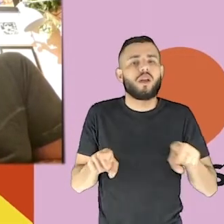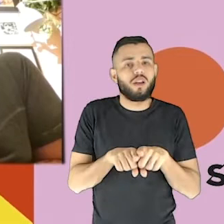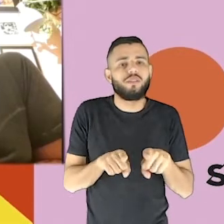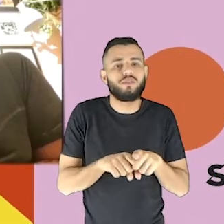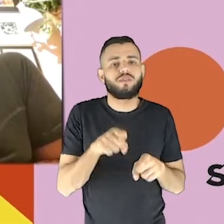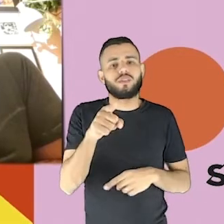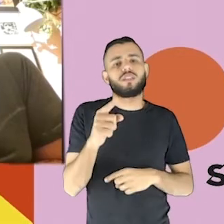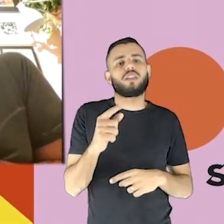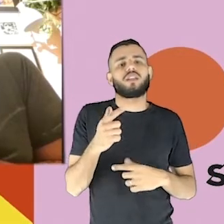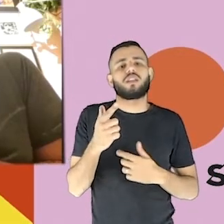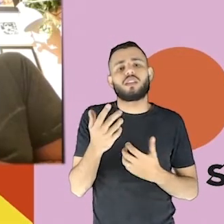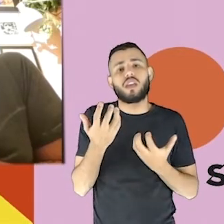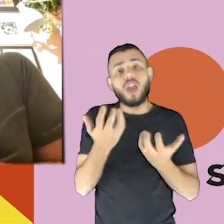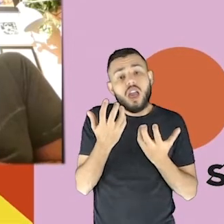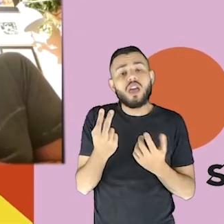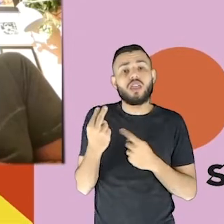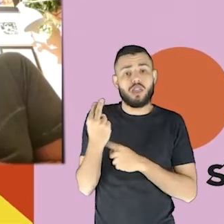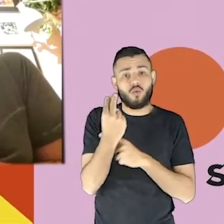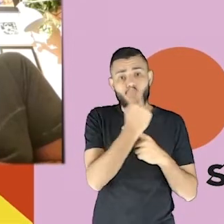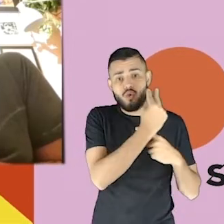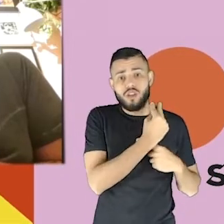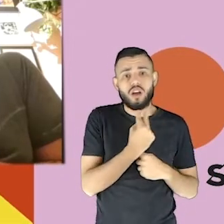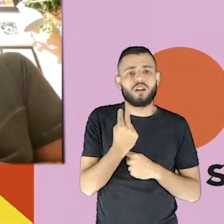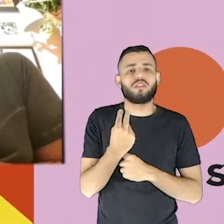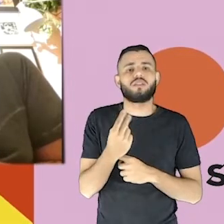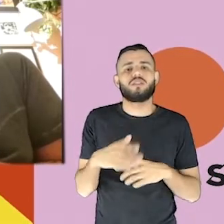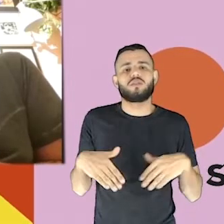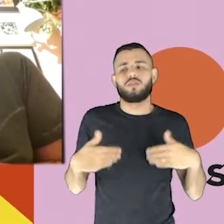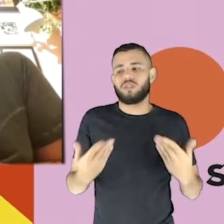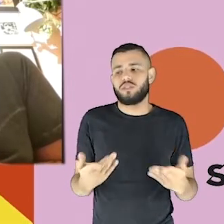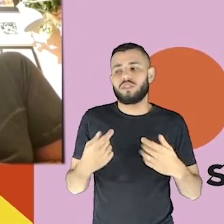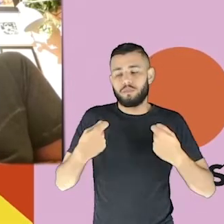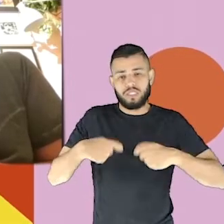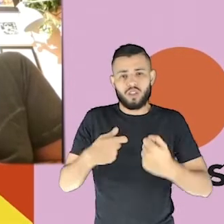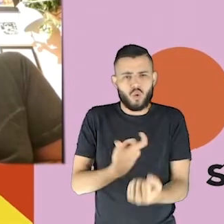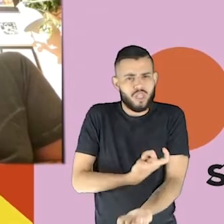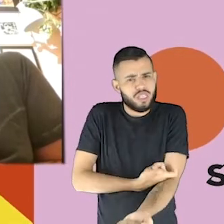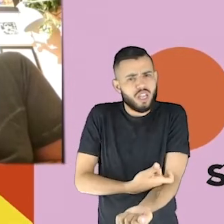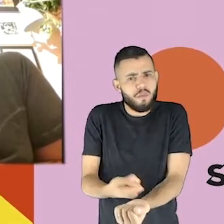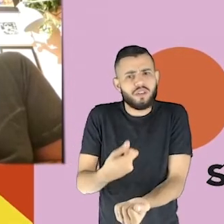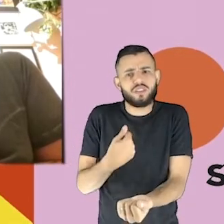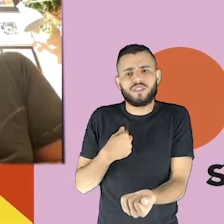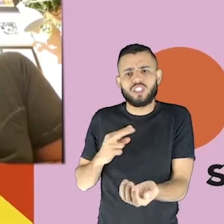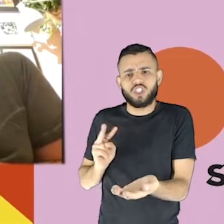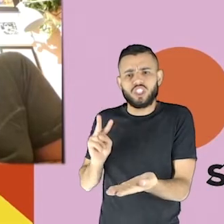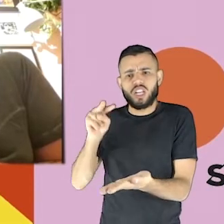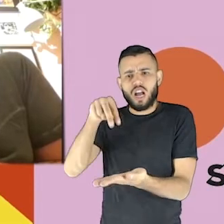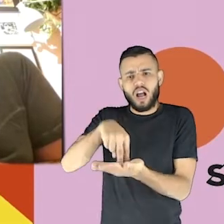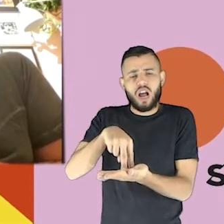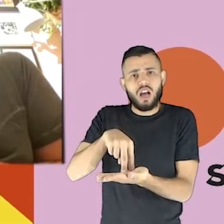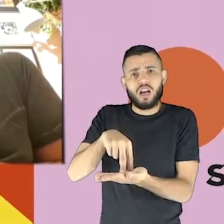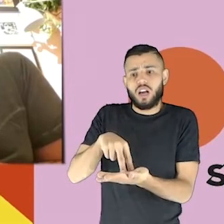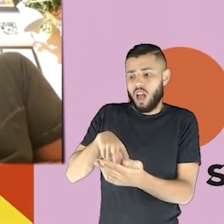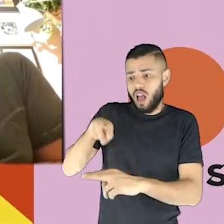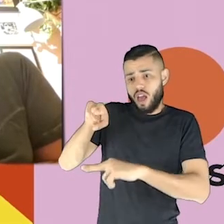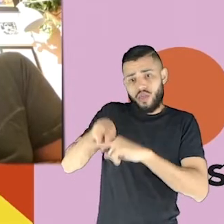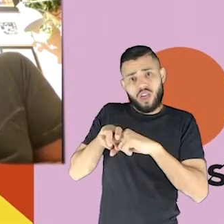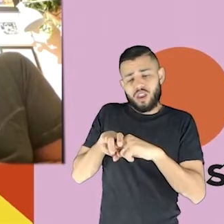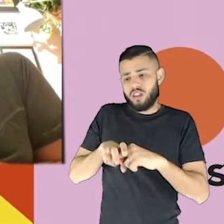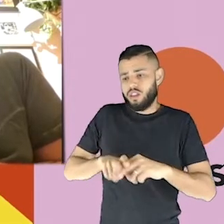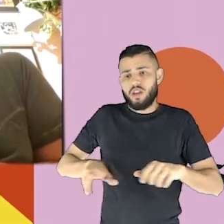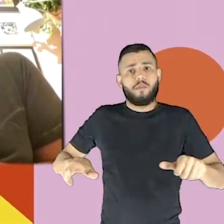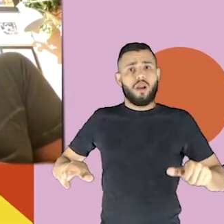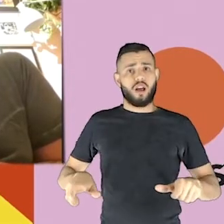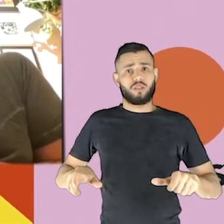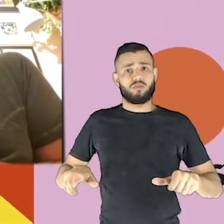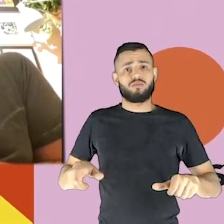Esse lance de você chegar para querer se cuidar é desde a hora que você chega, por exemplo, você vai fazer um exame, você vai chegar e você vai te ver a cadeira tem